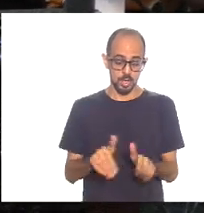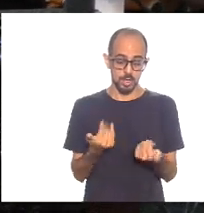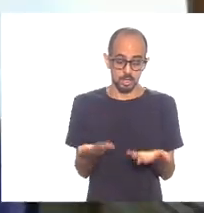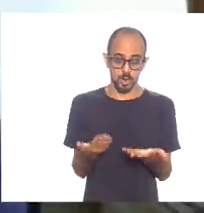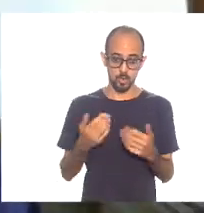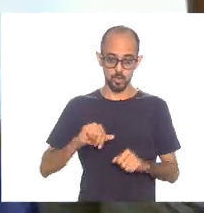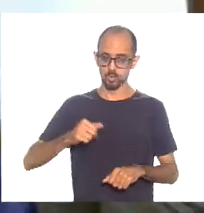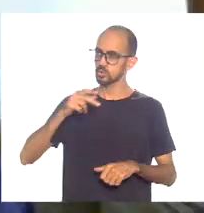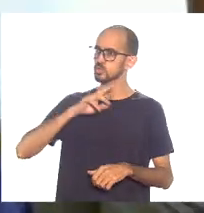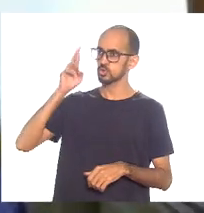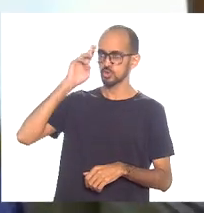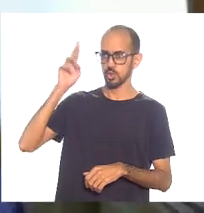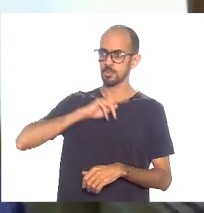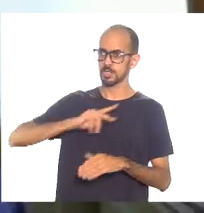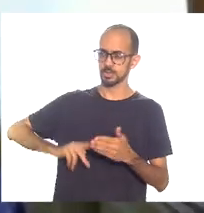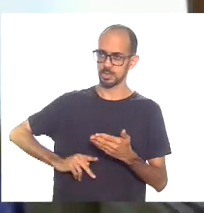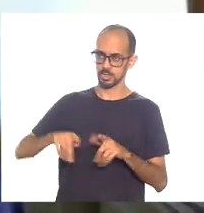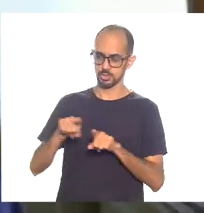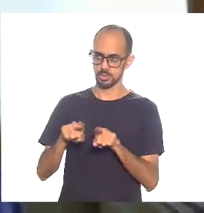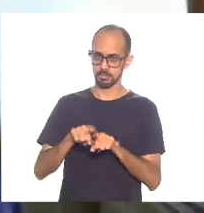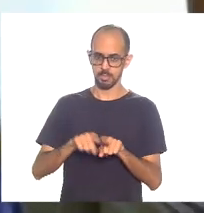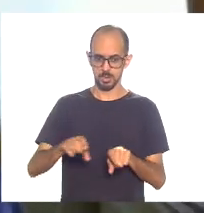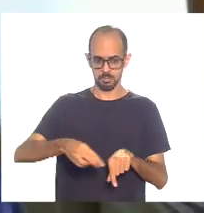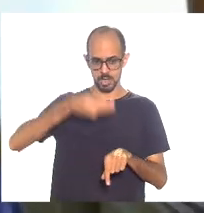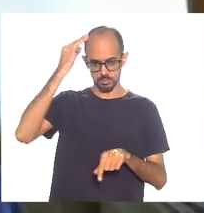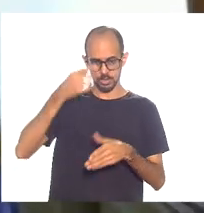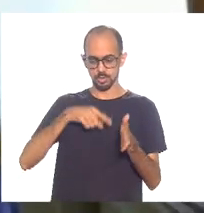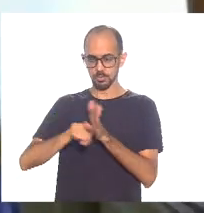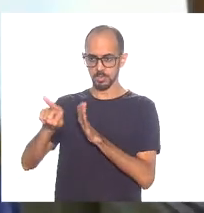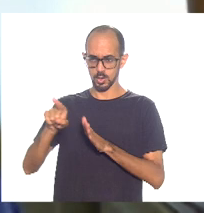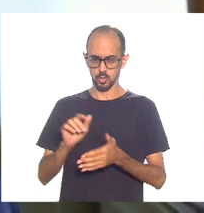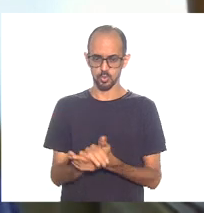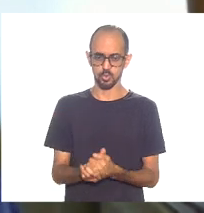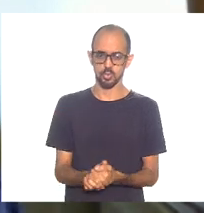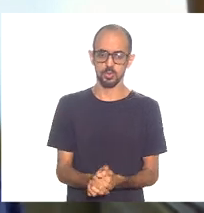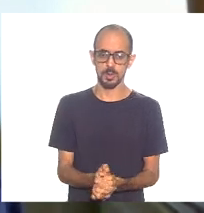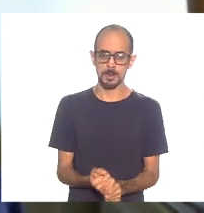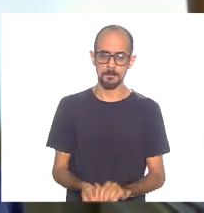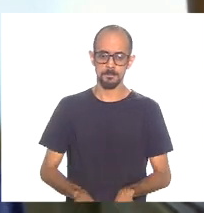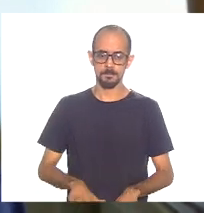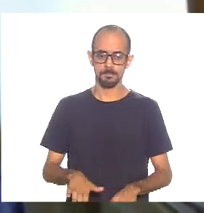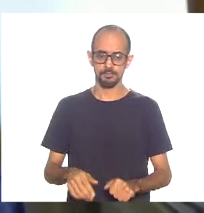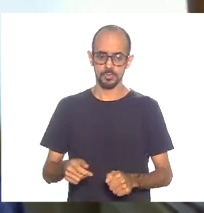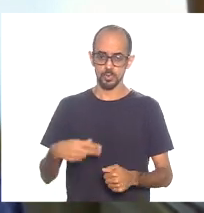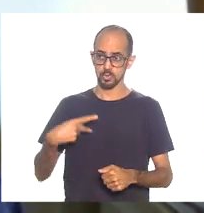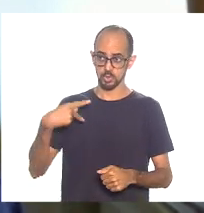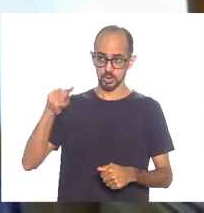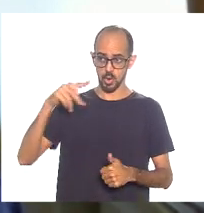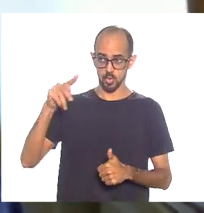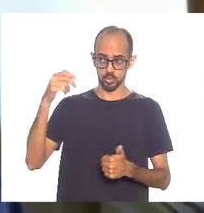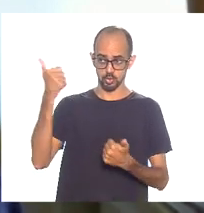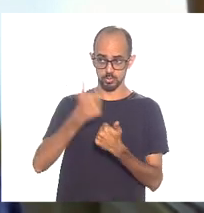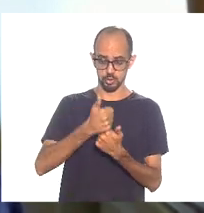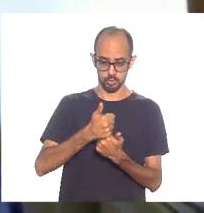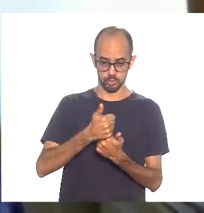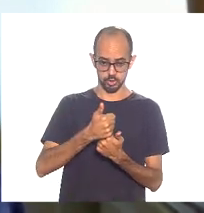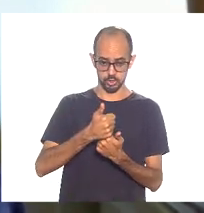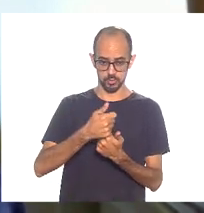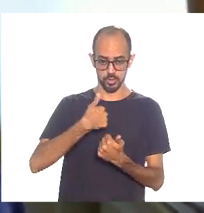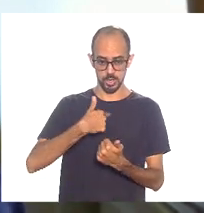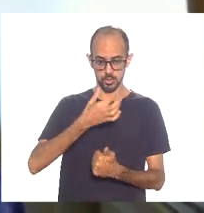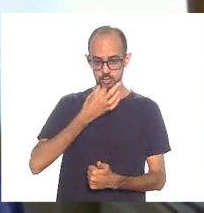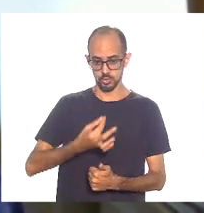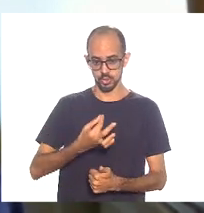Senhor presidente, deputado Márcio Pacheco, eu pergunto a Vossa Excelência que no seu substitutivo eu